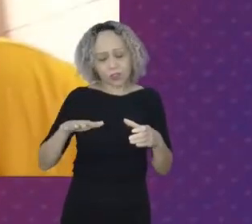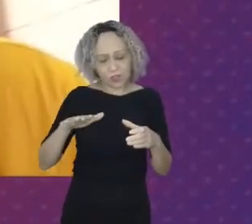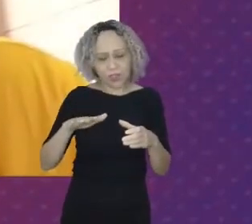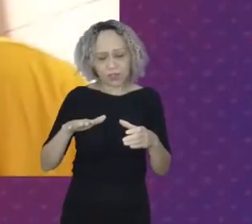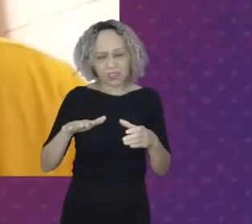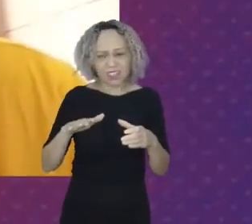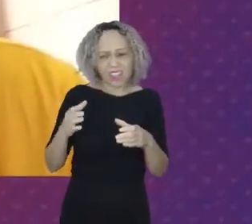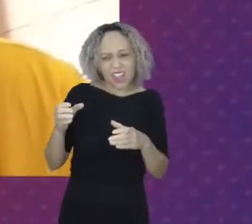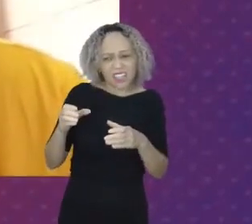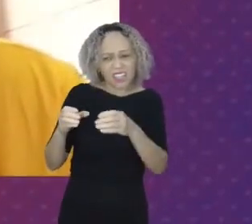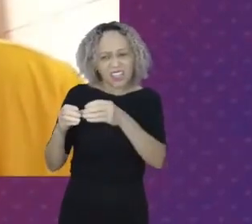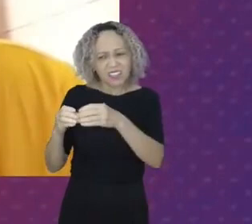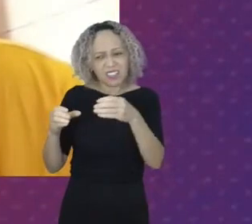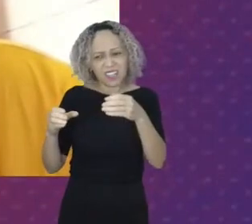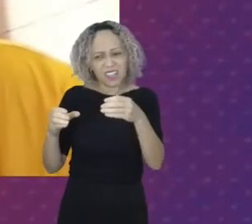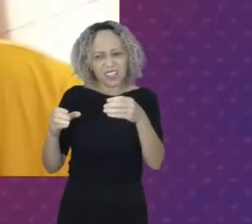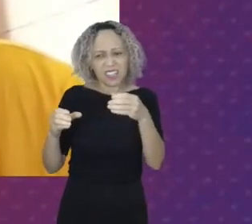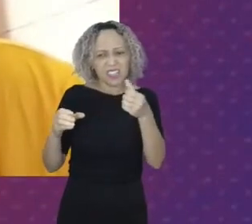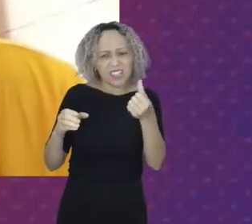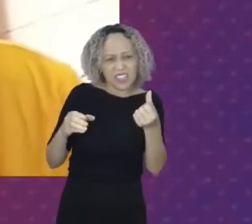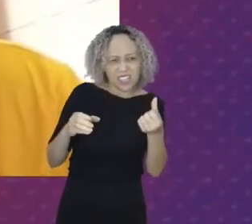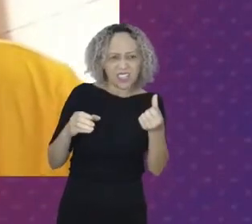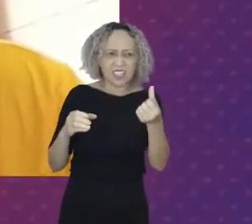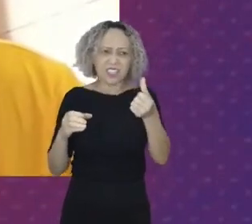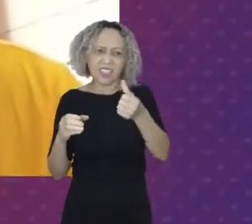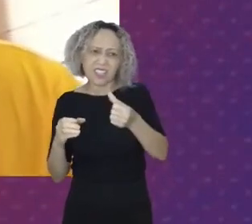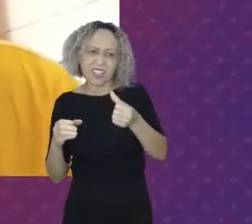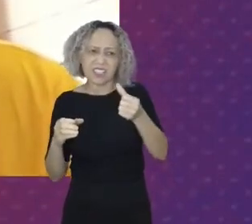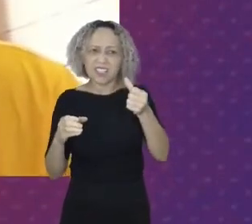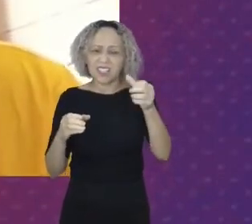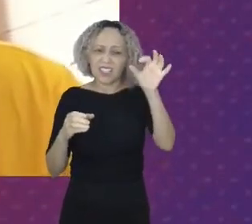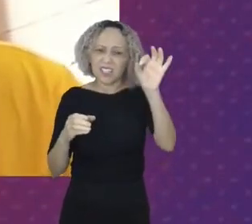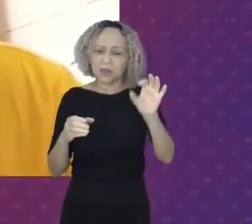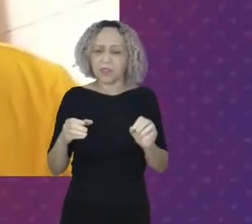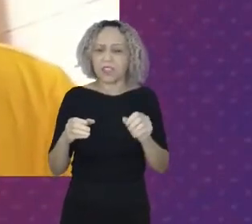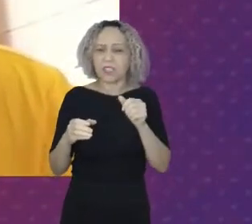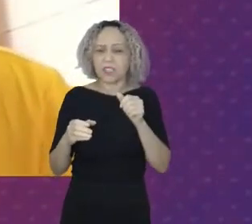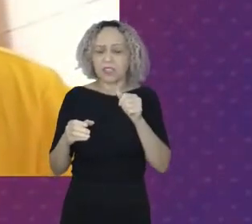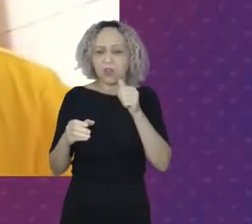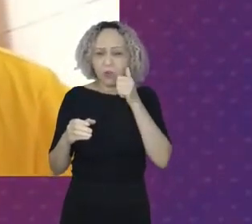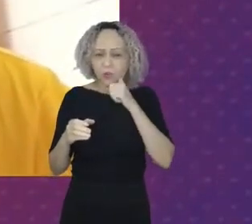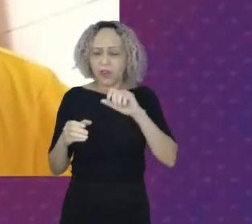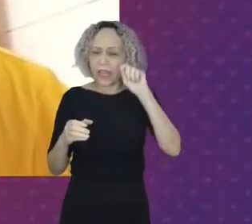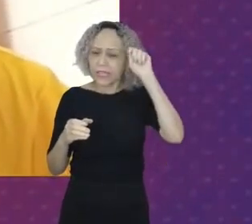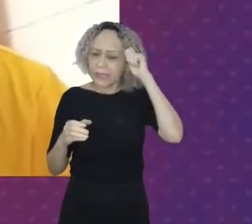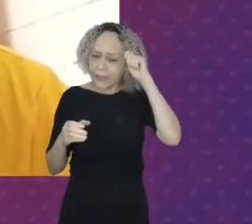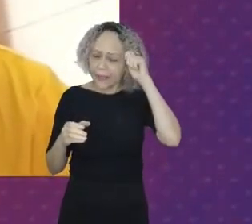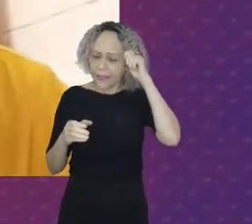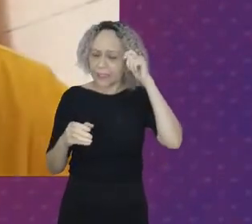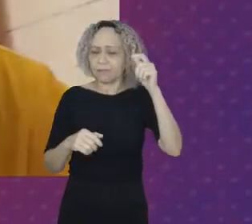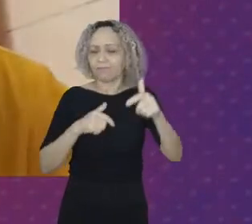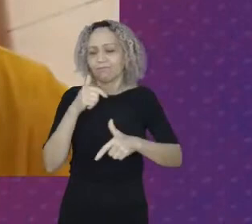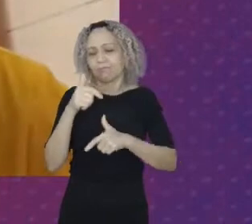de 63% são mulheres negras. Ou seja, nós somos